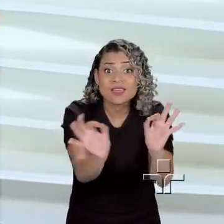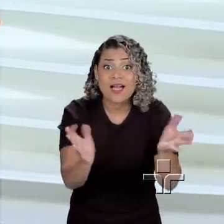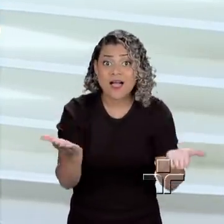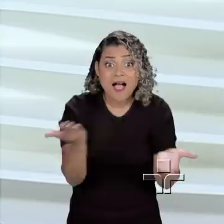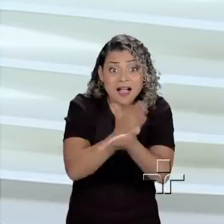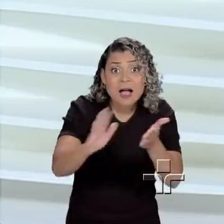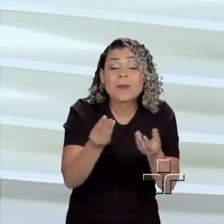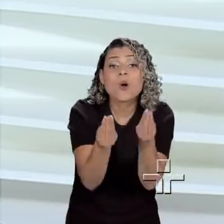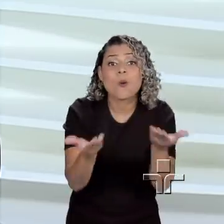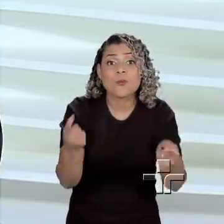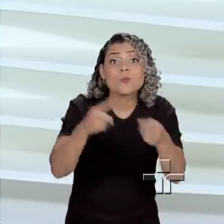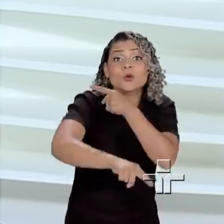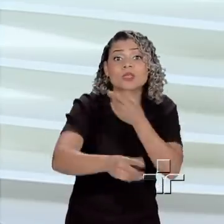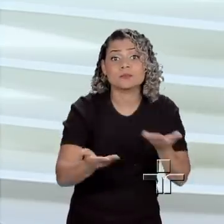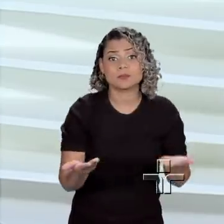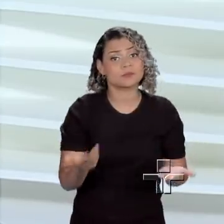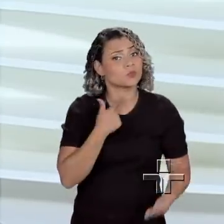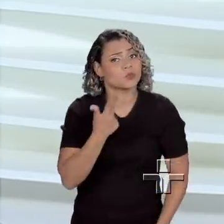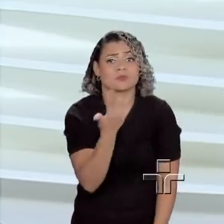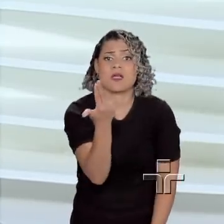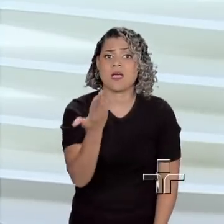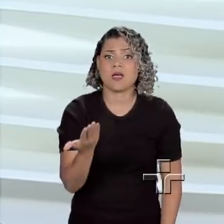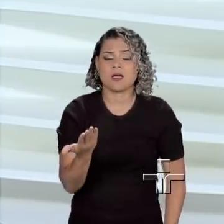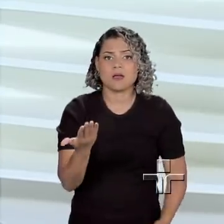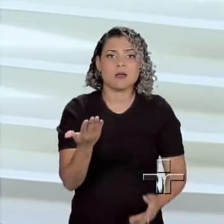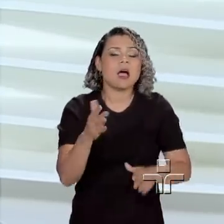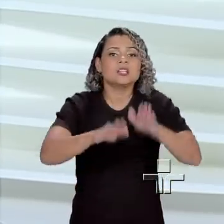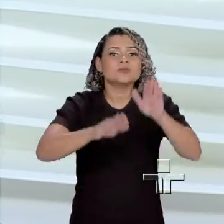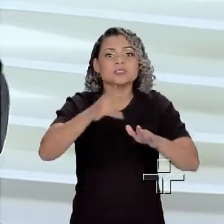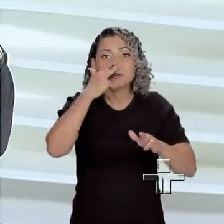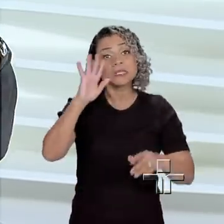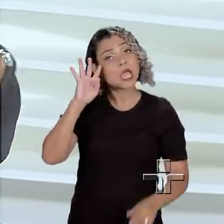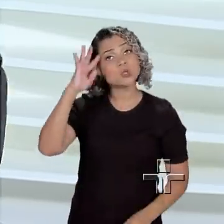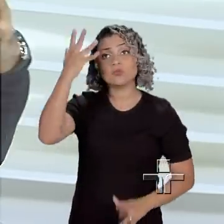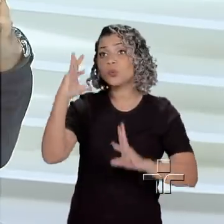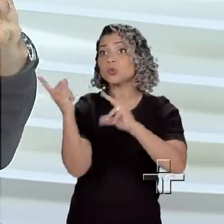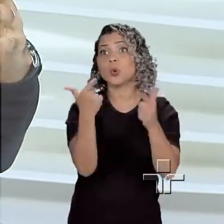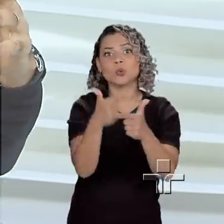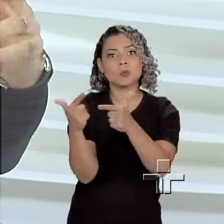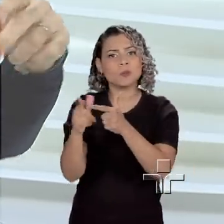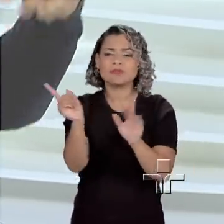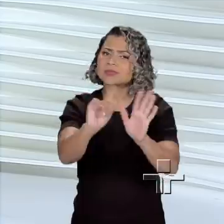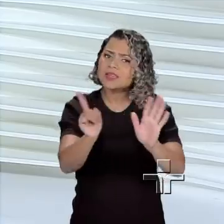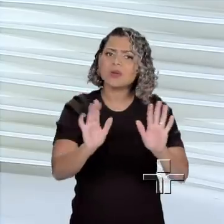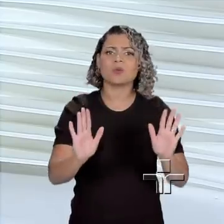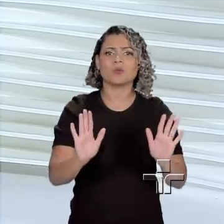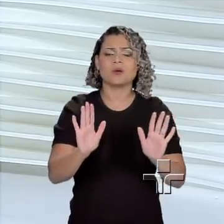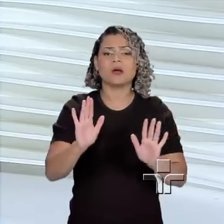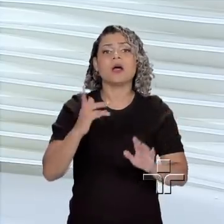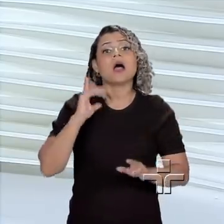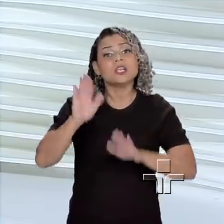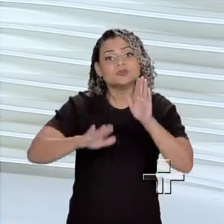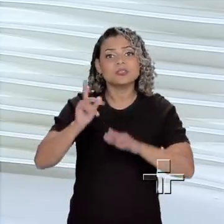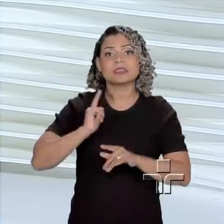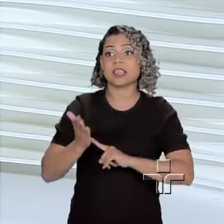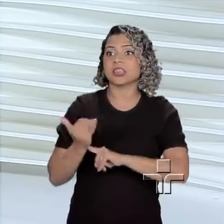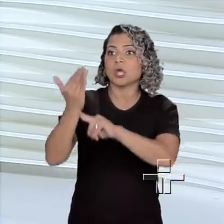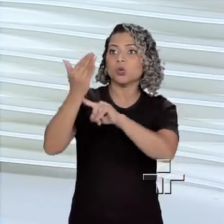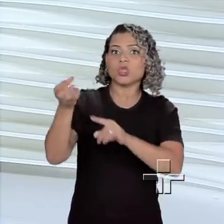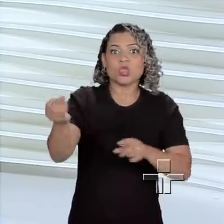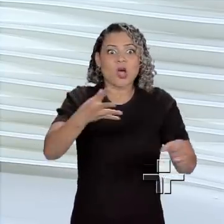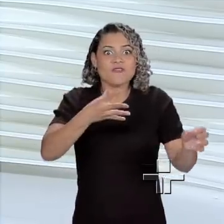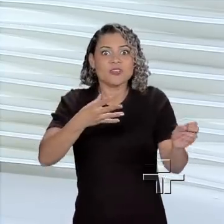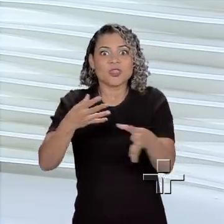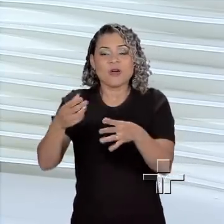certo? E isso não significa que elas resolveram todos os problemas. Toda vez que tem uma tecnologia nova, seja nanotecnologia, ou